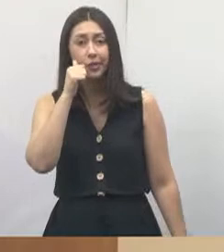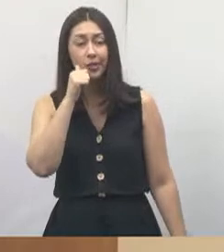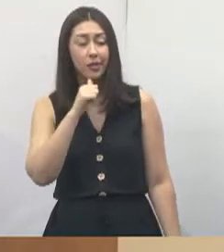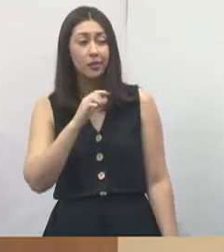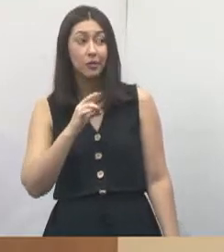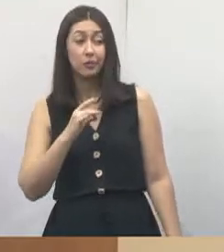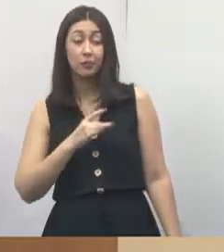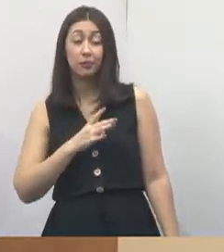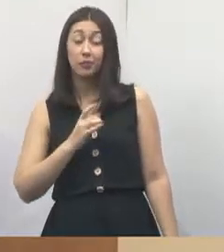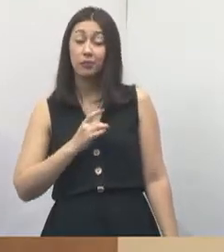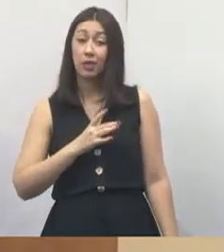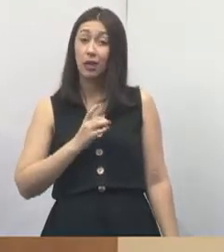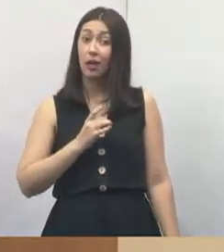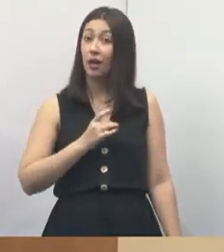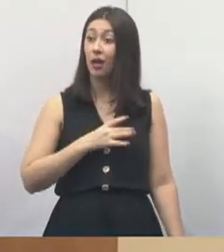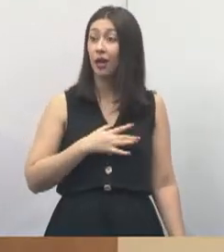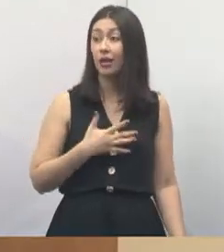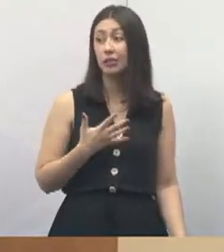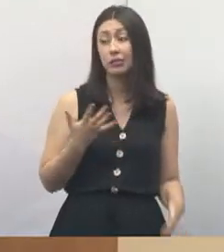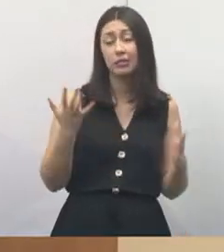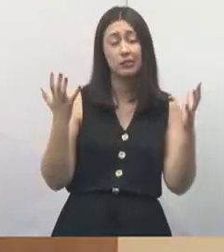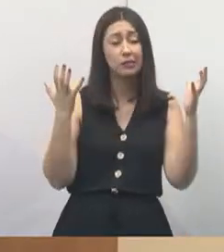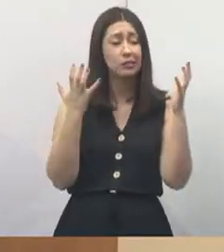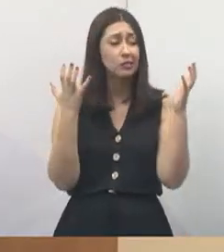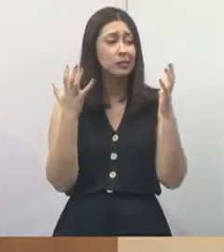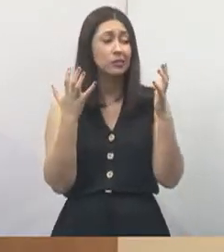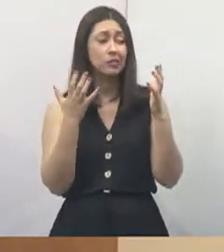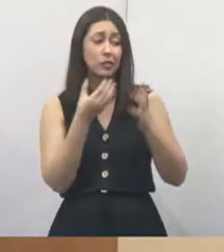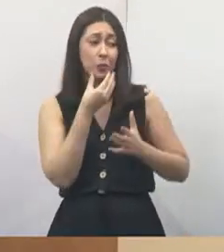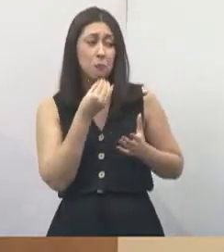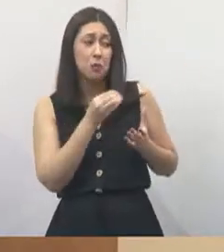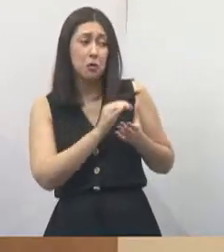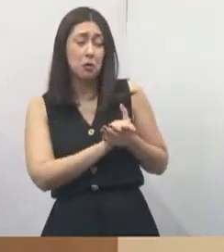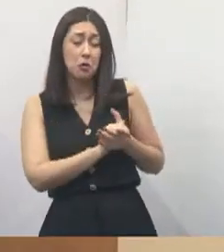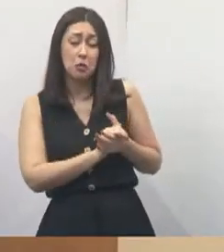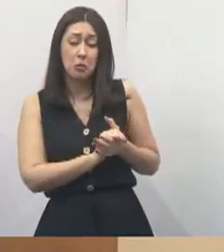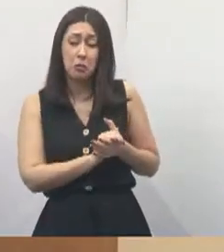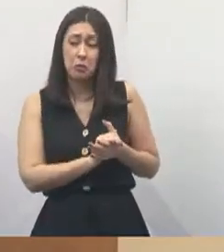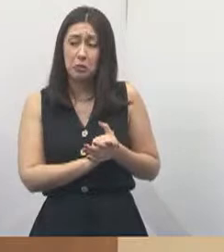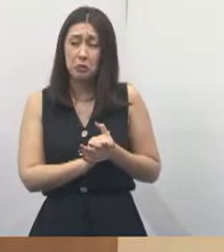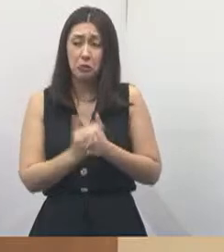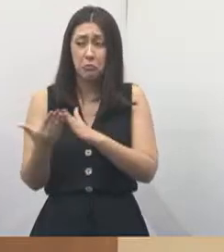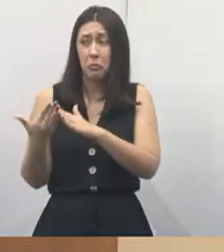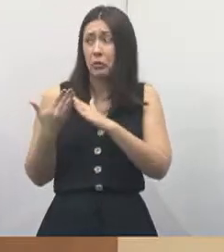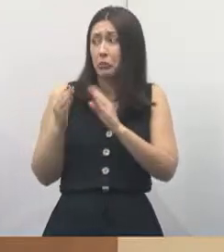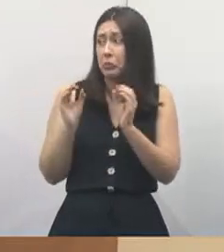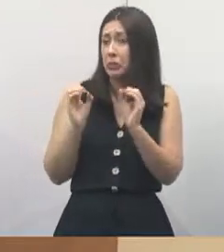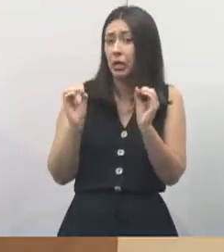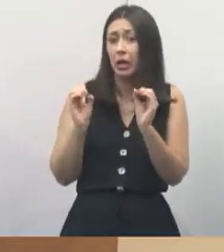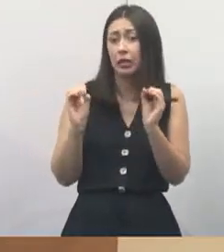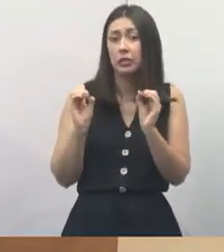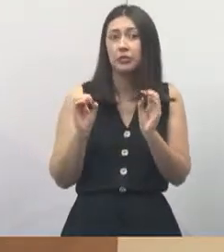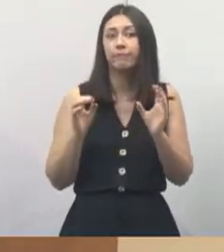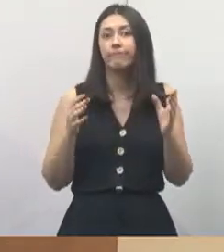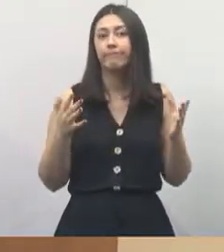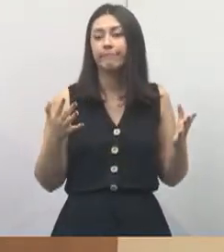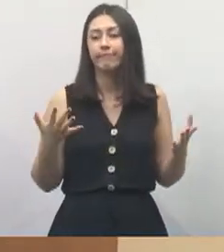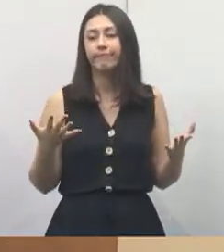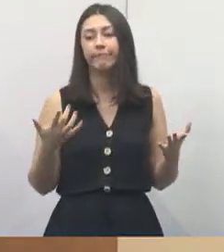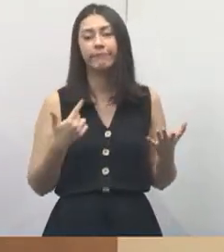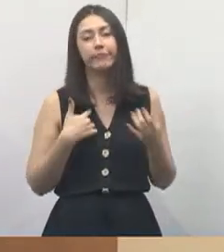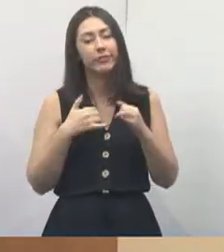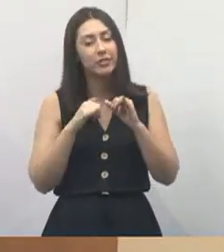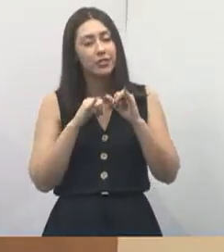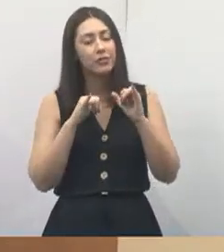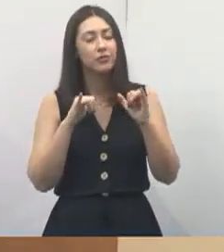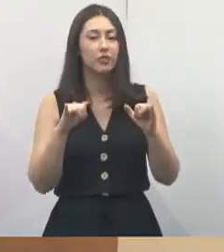têm receio, medo de repressão, medo do marido, medo de não serem acolhidas. E é nesse sentido que eu falo